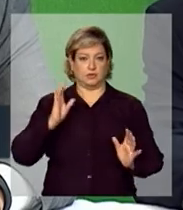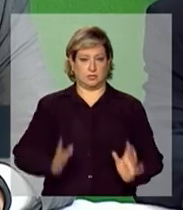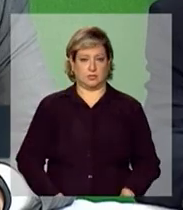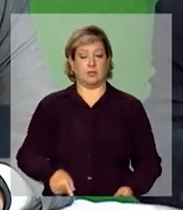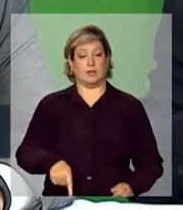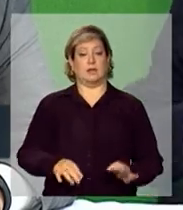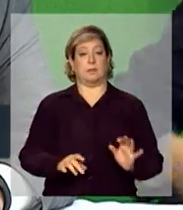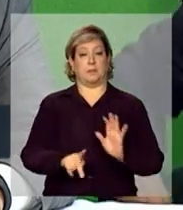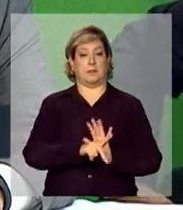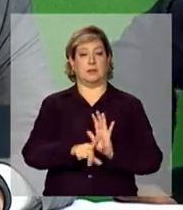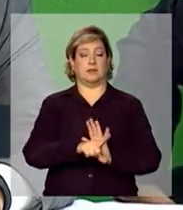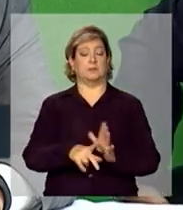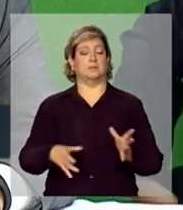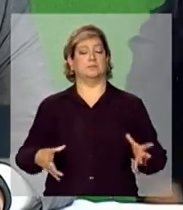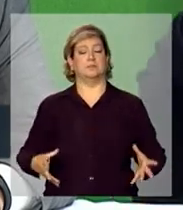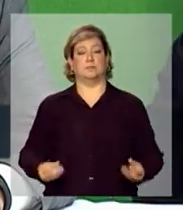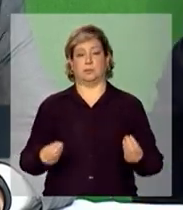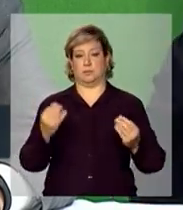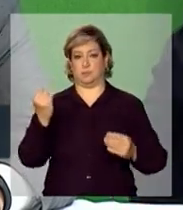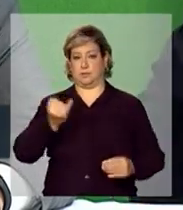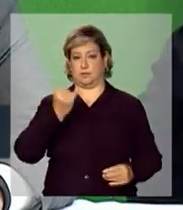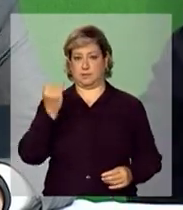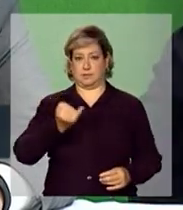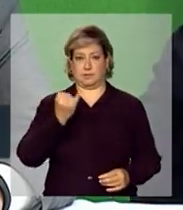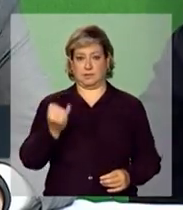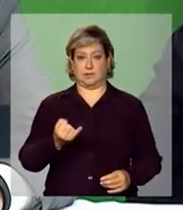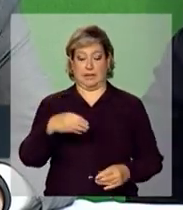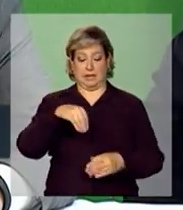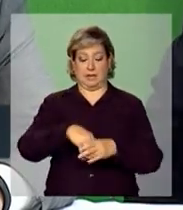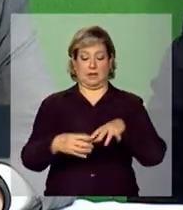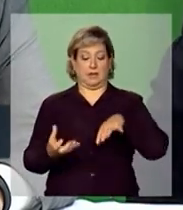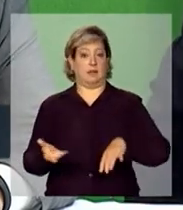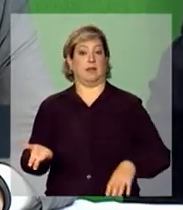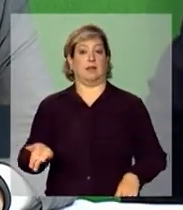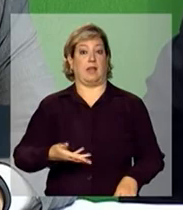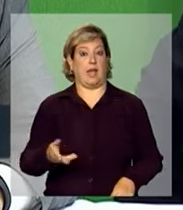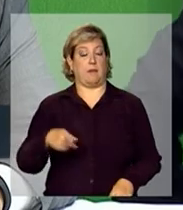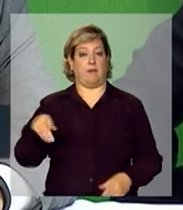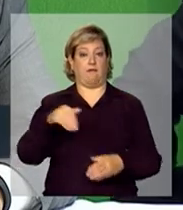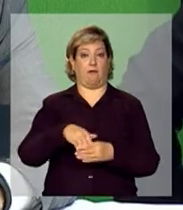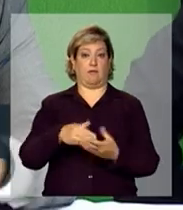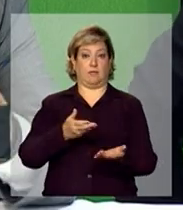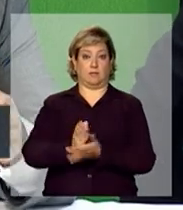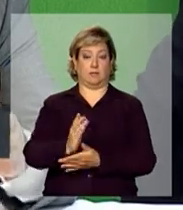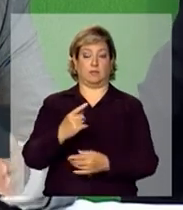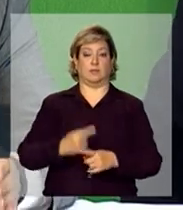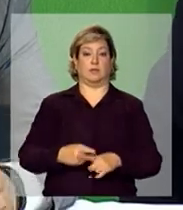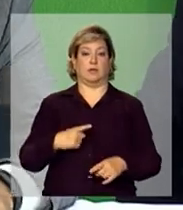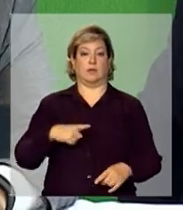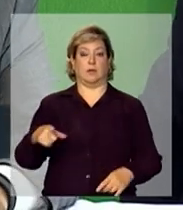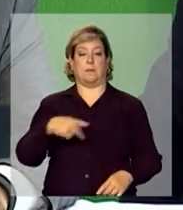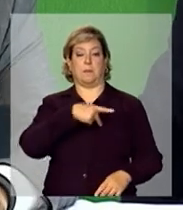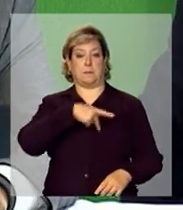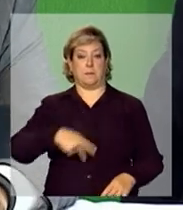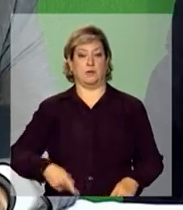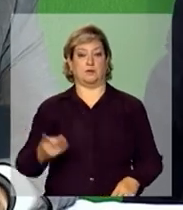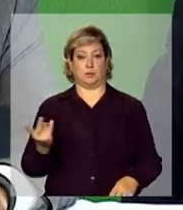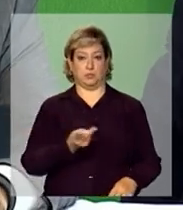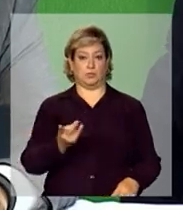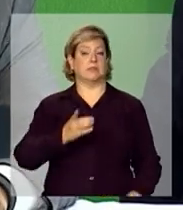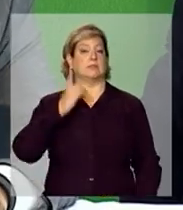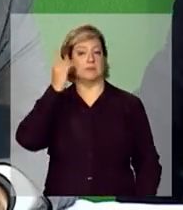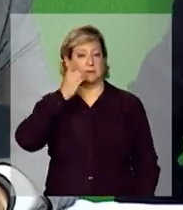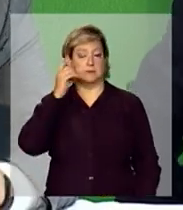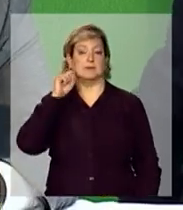importantíssimo que terá uma tramitação acelerada no Congresso por posicionamento do presidente Henrique do lado Alves e do presidente